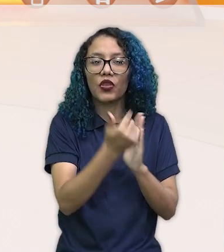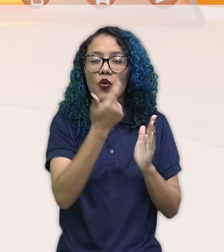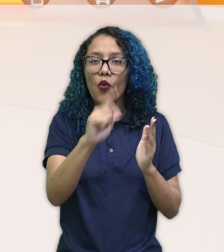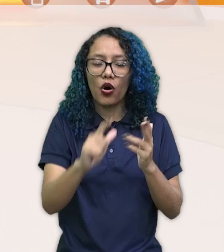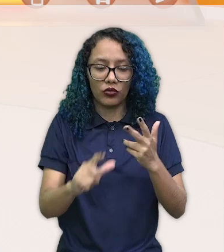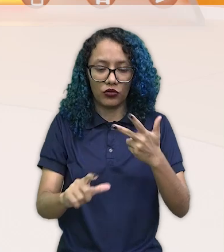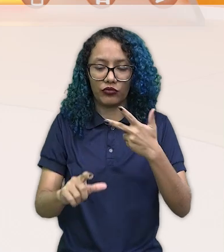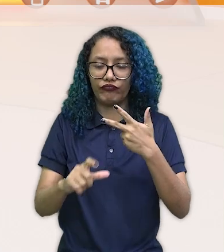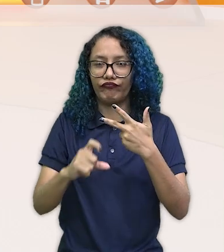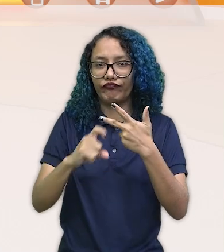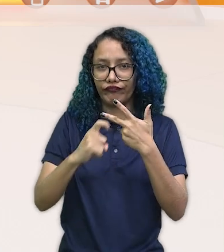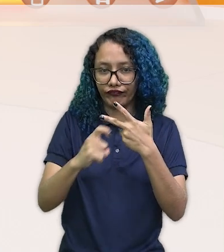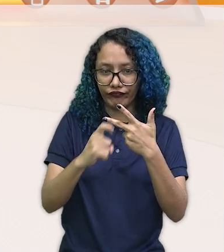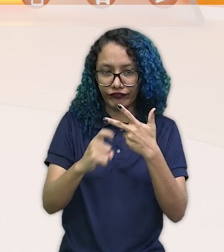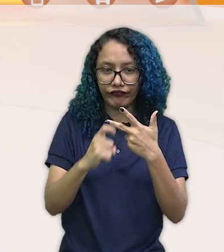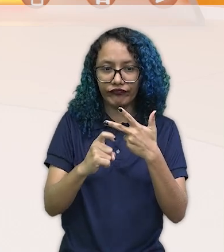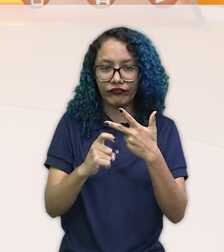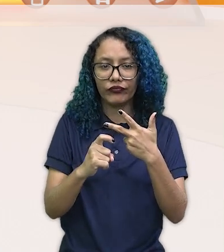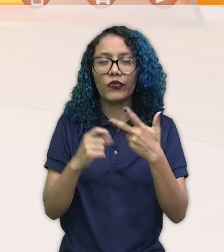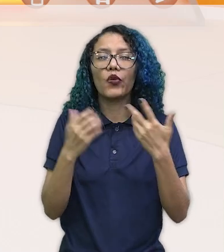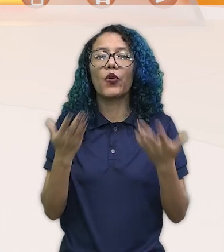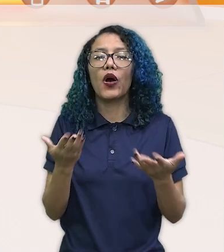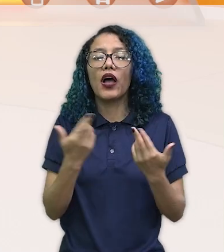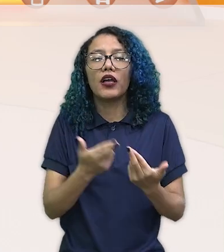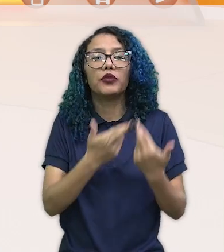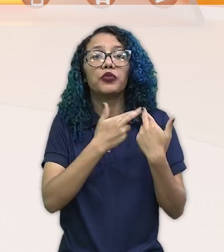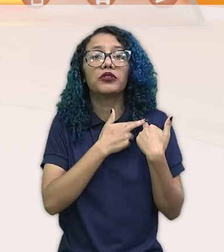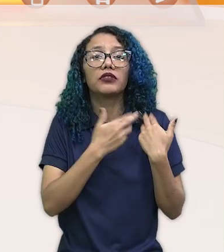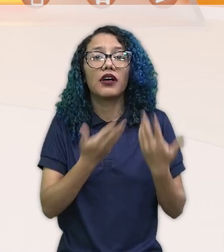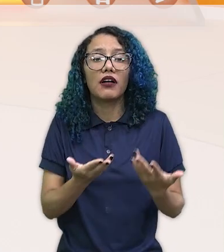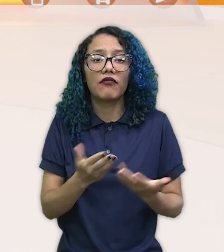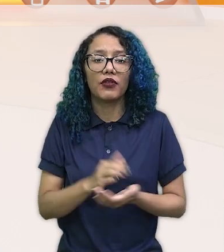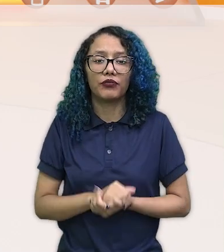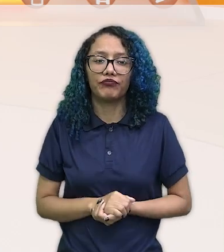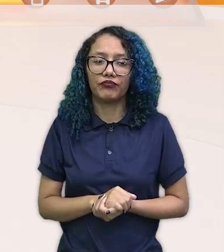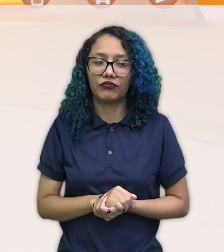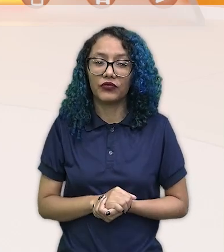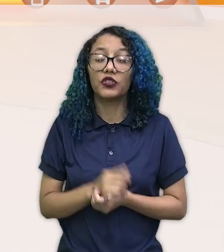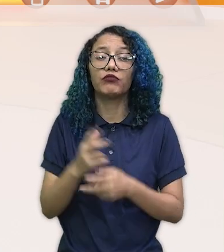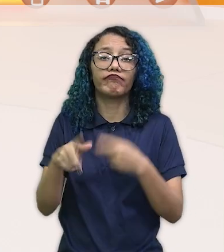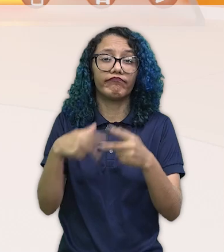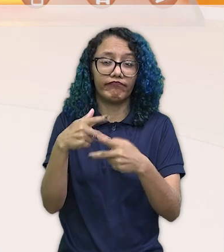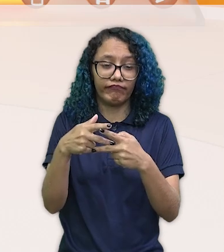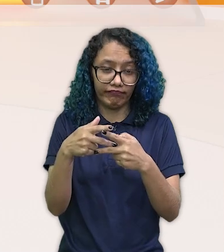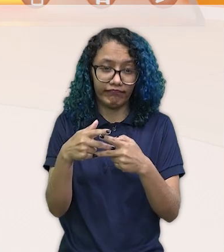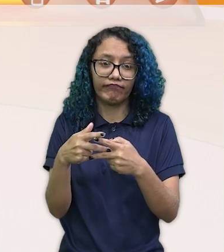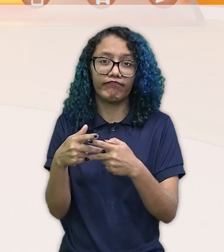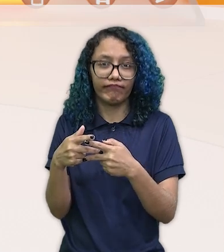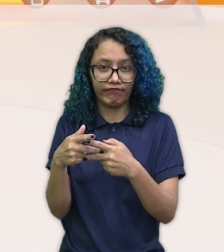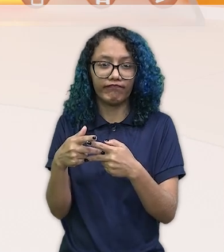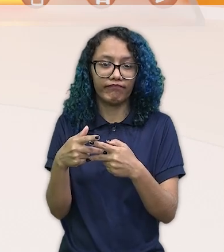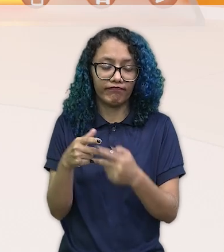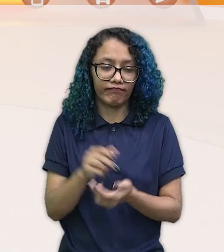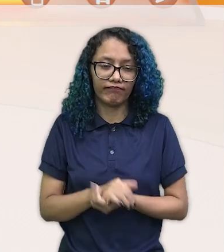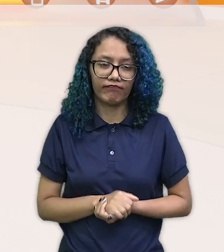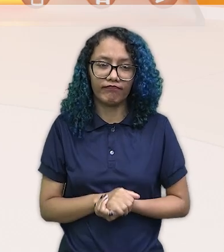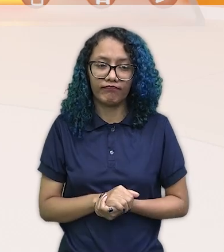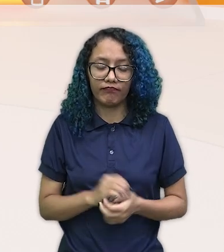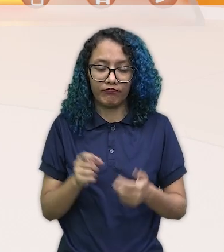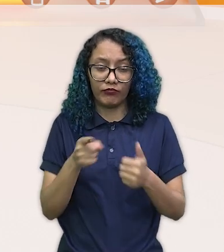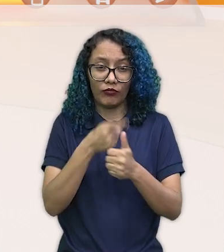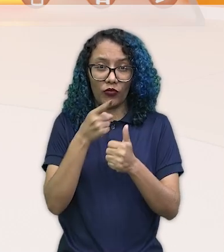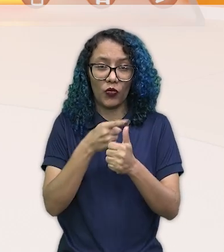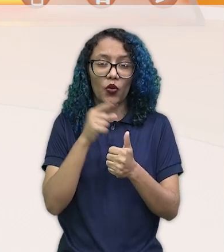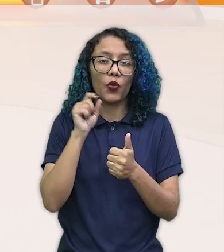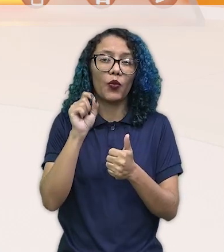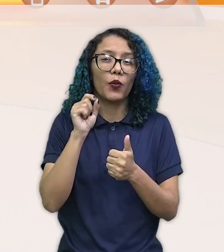poder executivo. Esse daqui é aquele responsável para quê? Para administrar, tá? Então, um